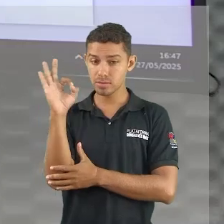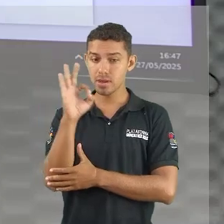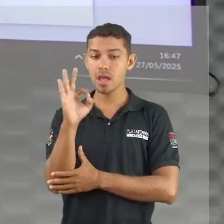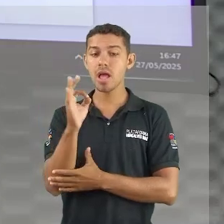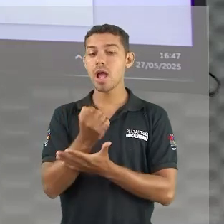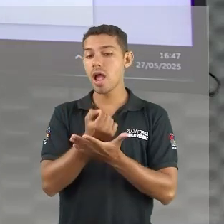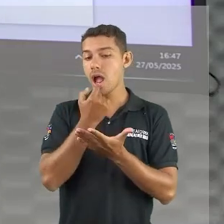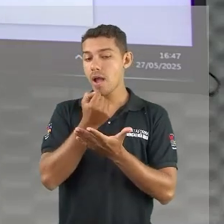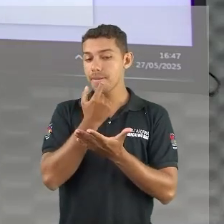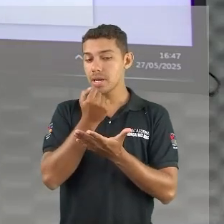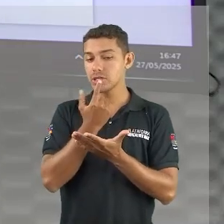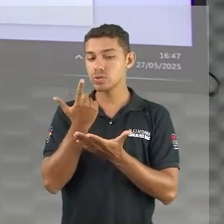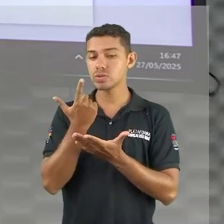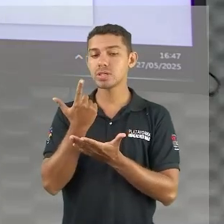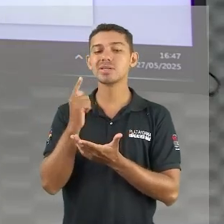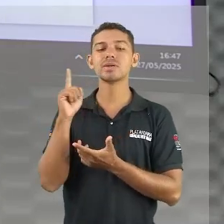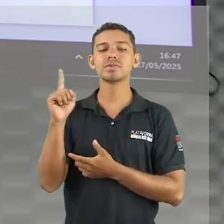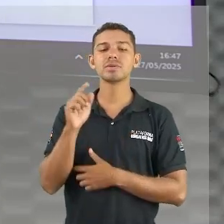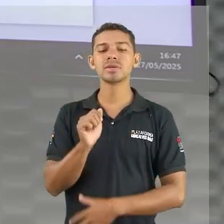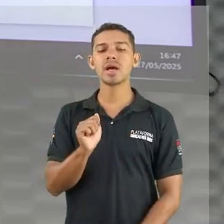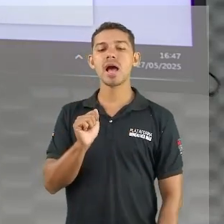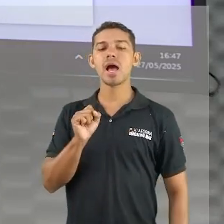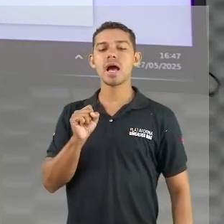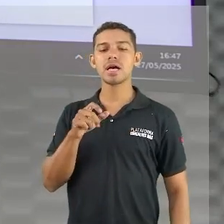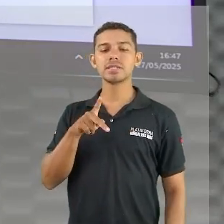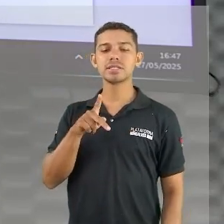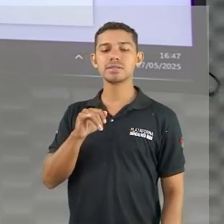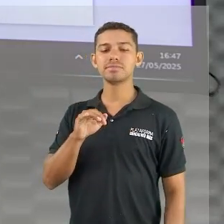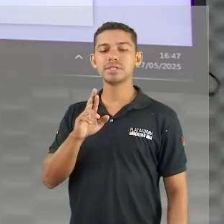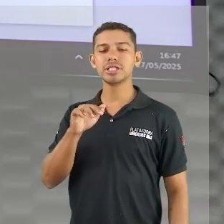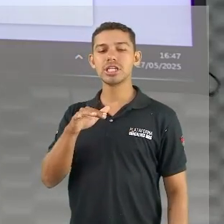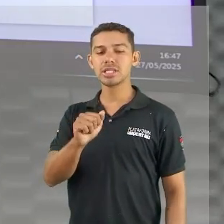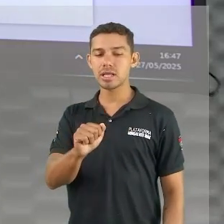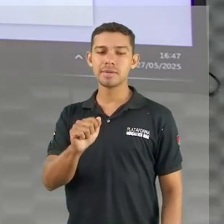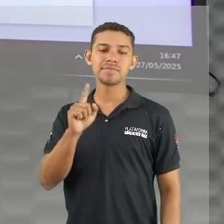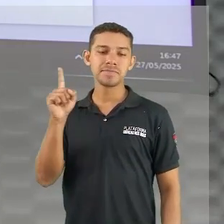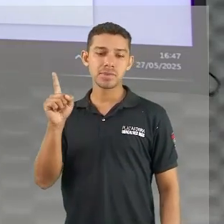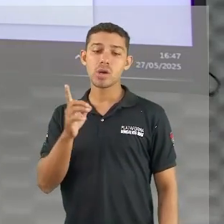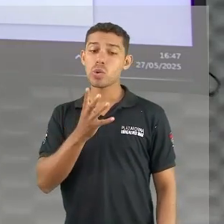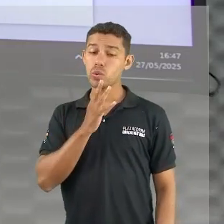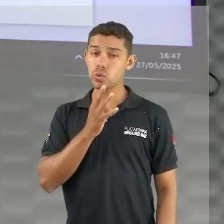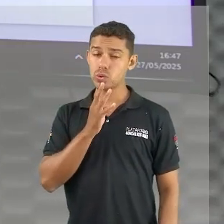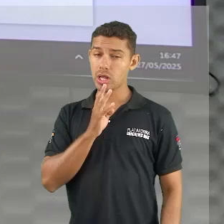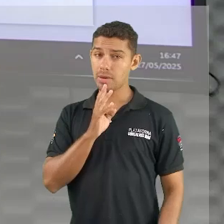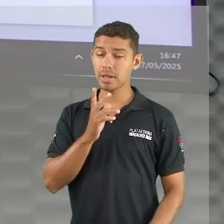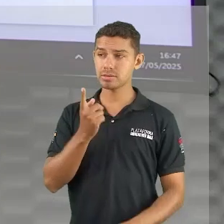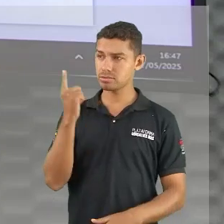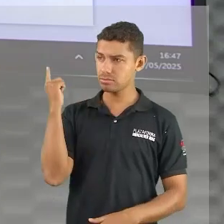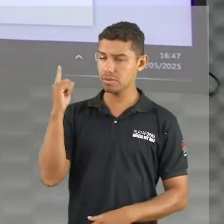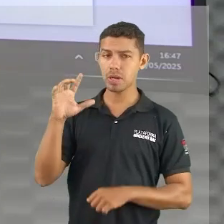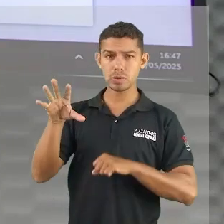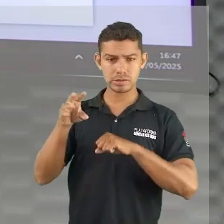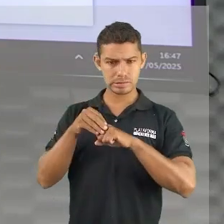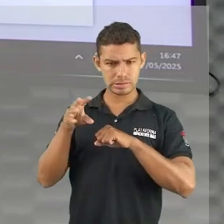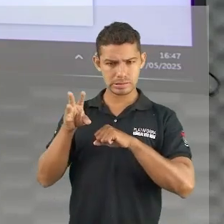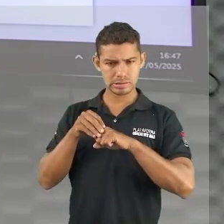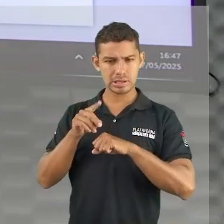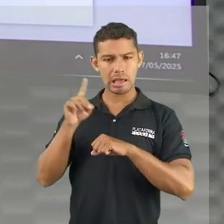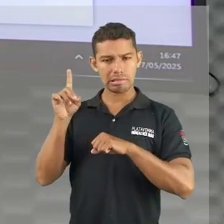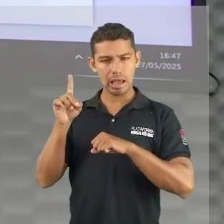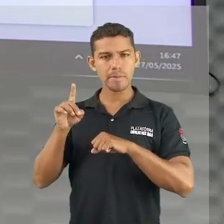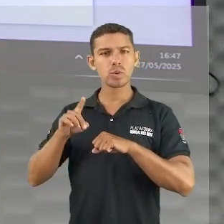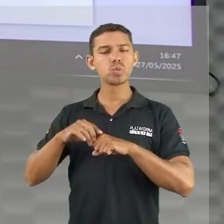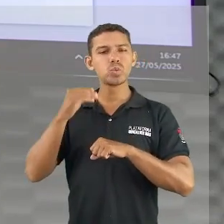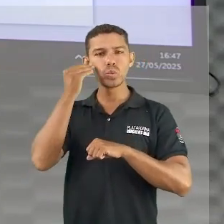própria aspirina, né? Então, veja como um conhecimento indígena antigo serviu de base para descobertas